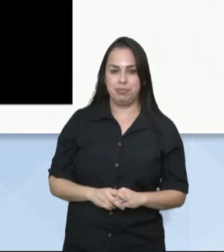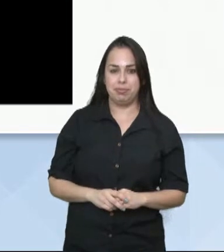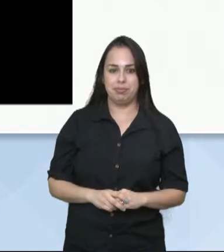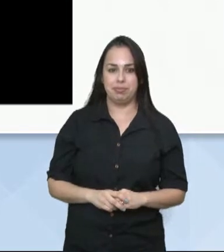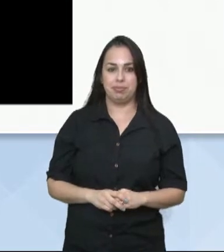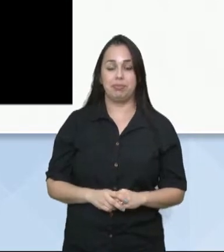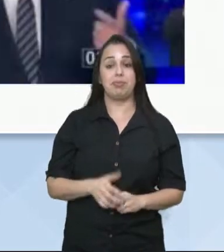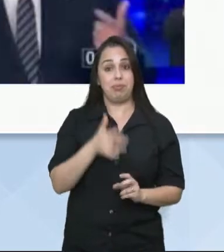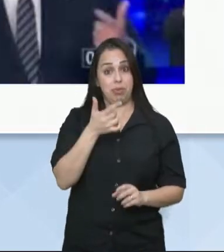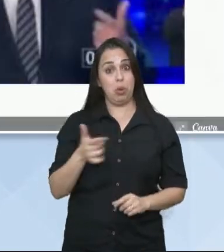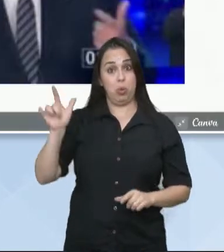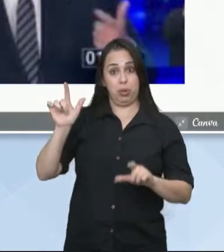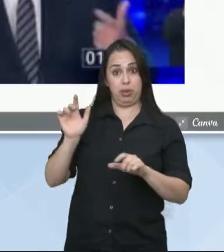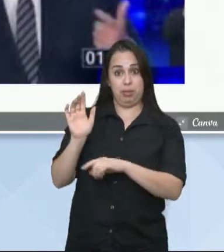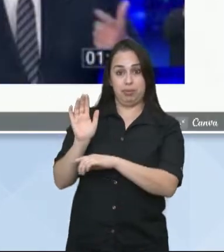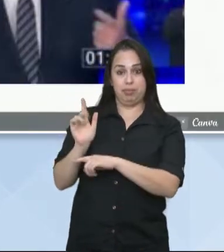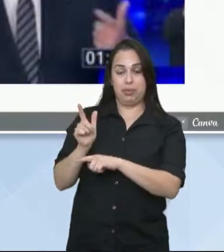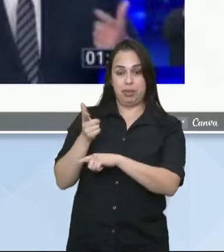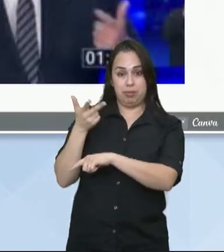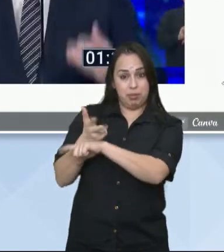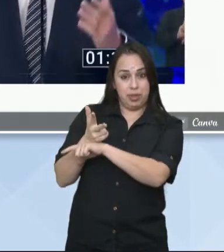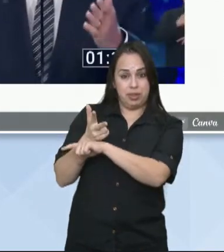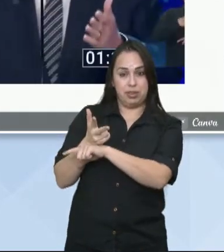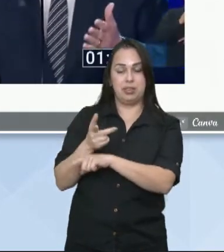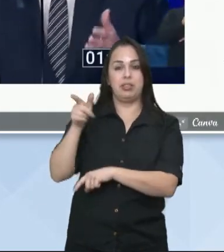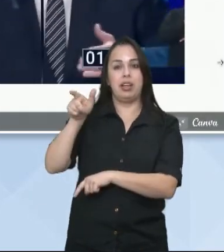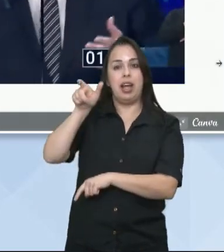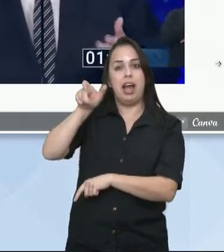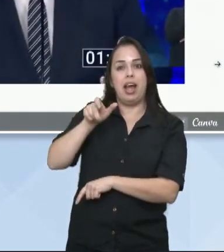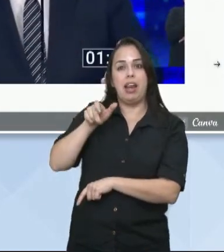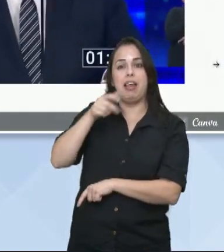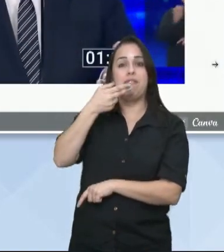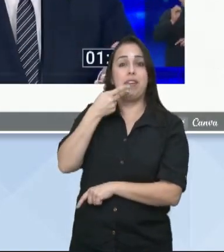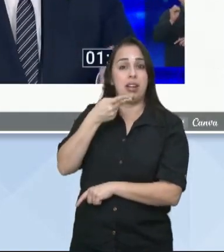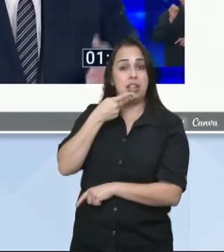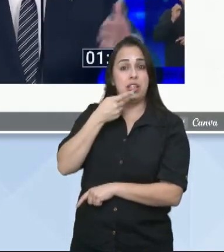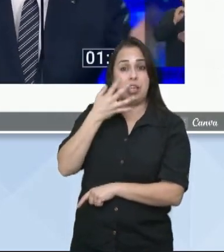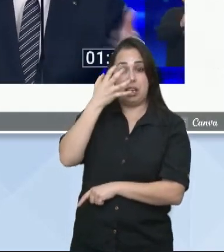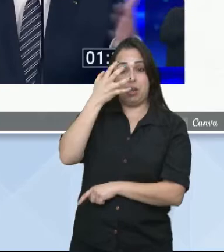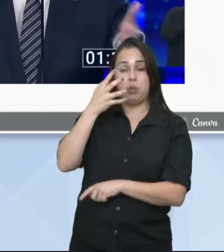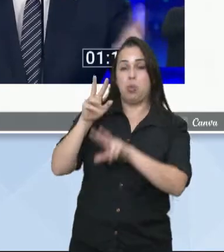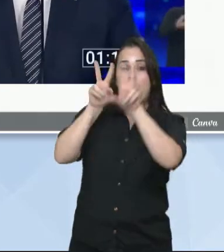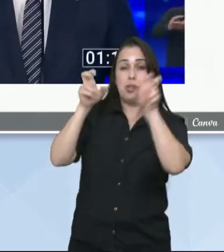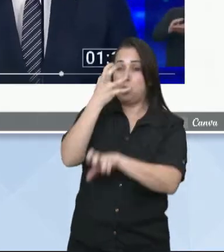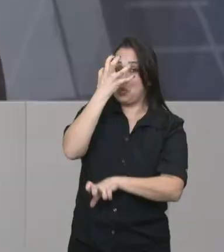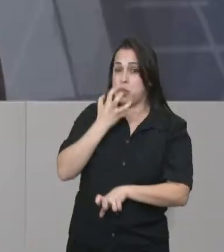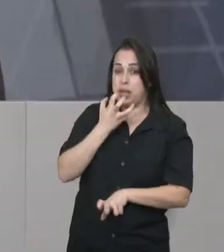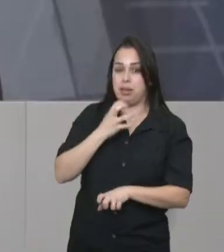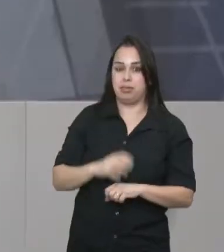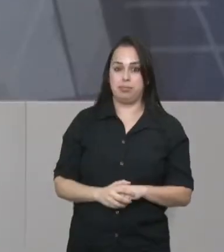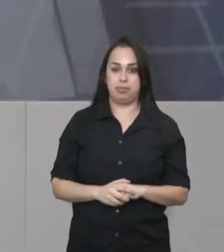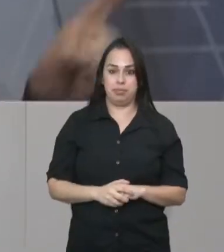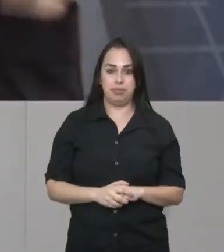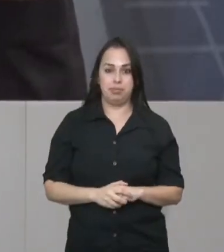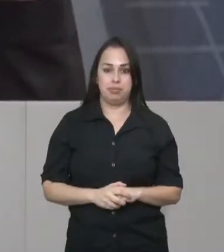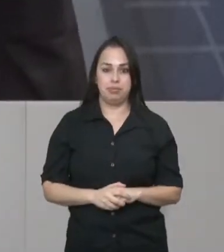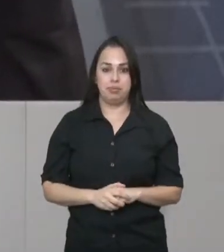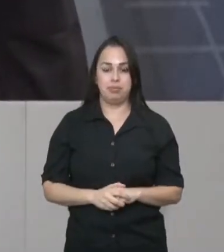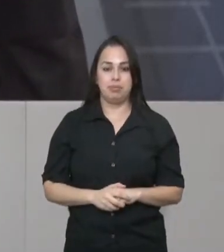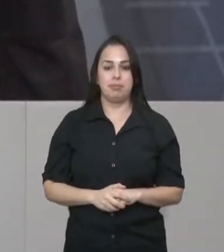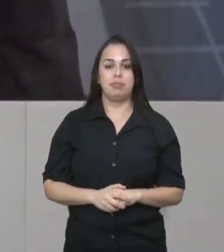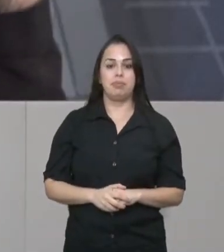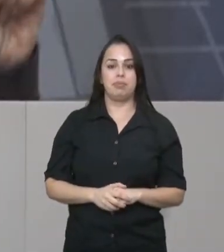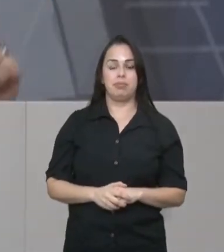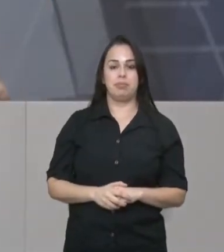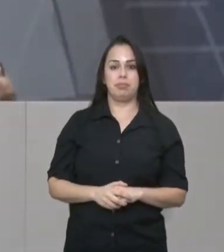amanhã... Por favor, o outro, ele coloca aqui mais uma questão seríssima para as mulheres. Está sem marido? Que ele coloca